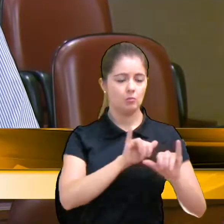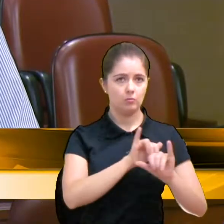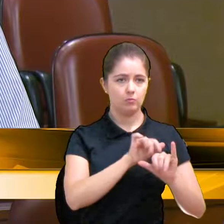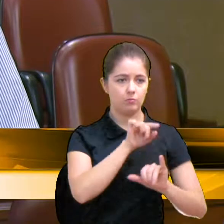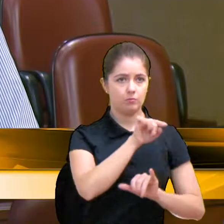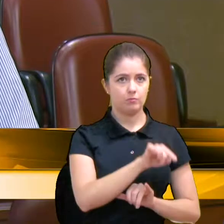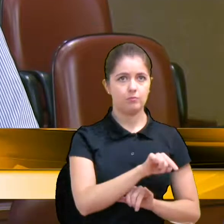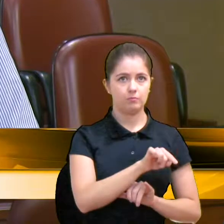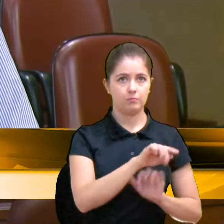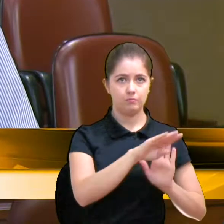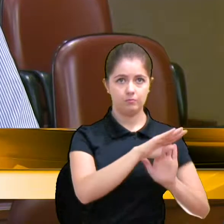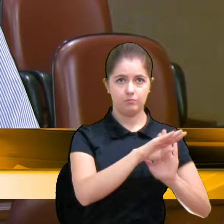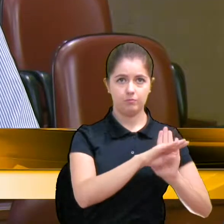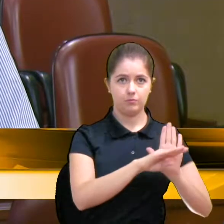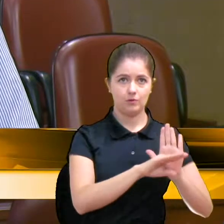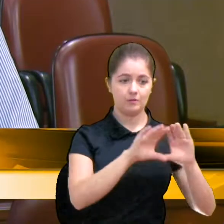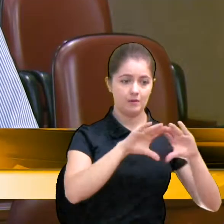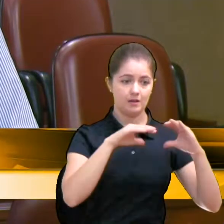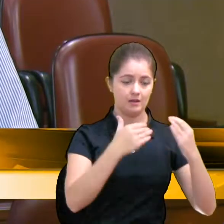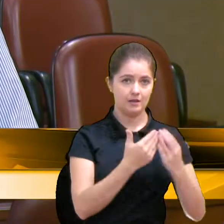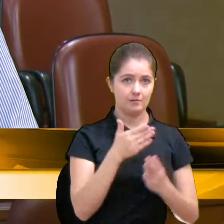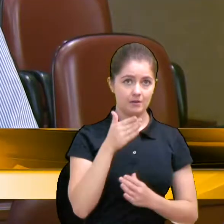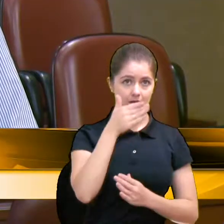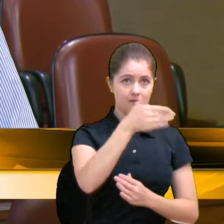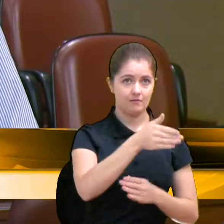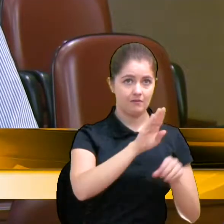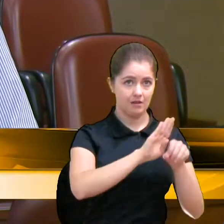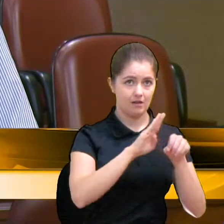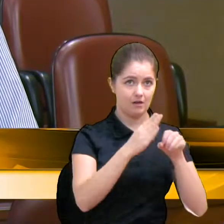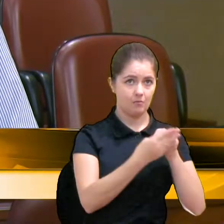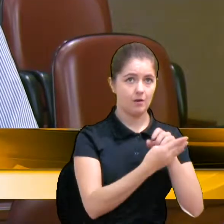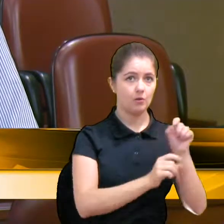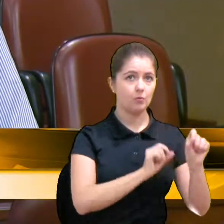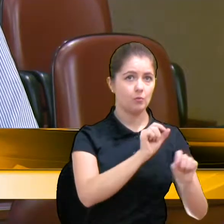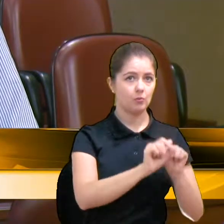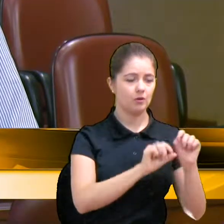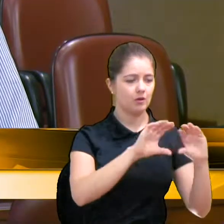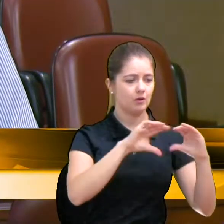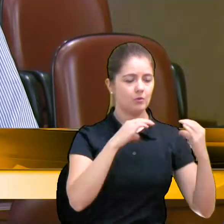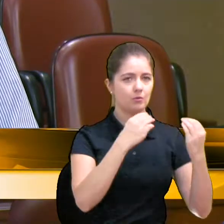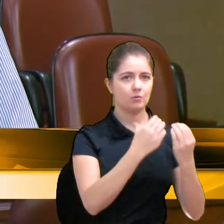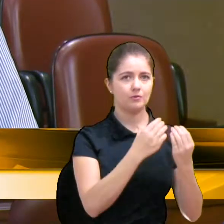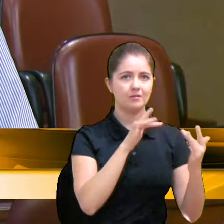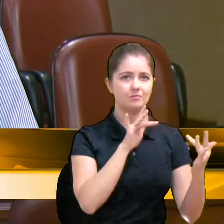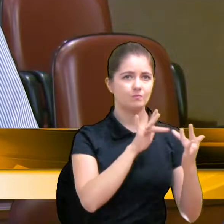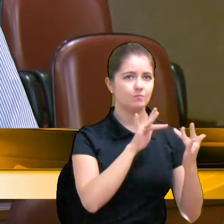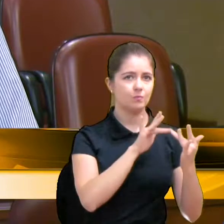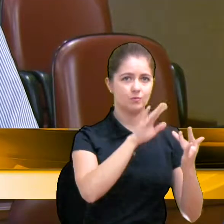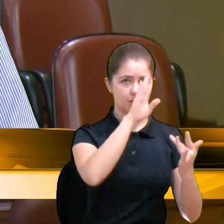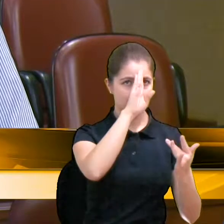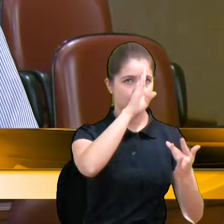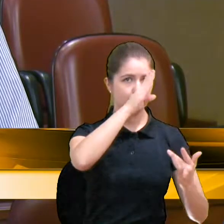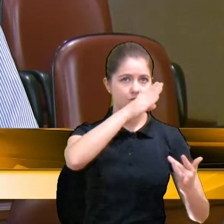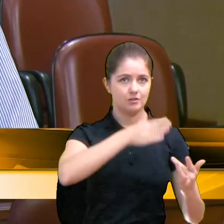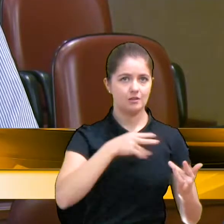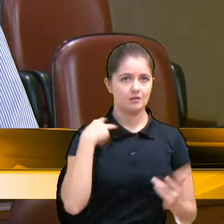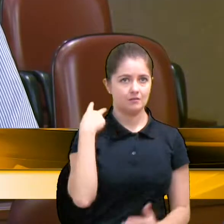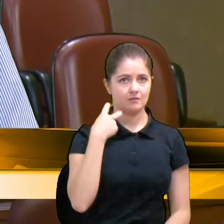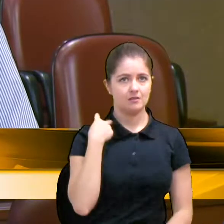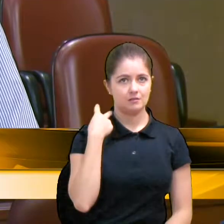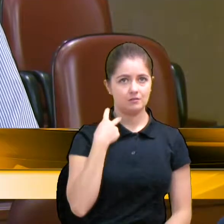Bairros, introduzido em 2010, permite colocar a comunidade em contato direto com o conjunto de seus representantes